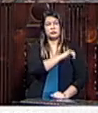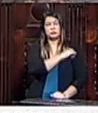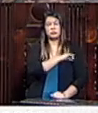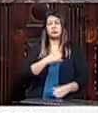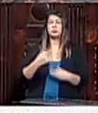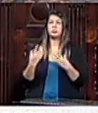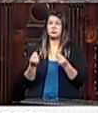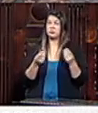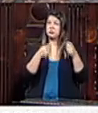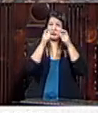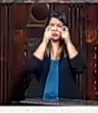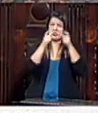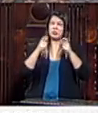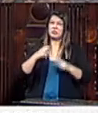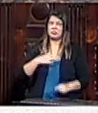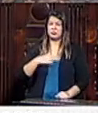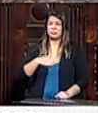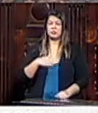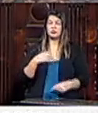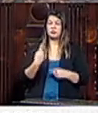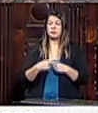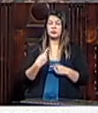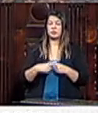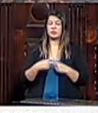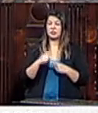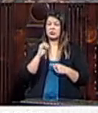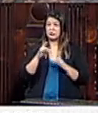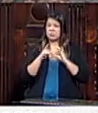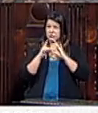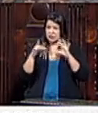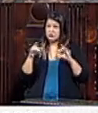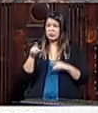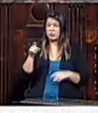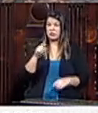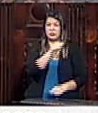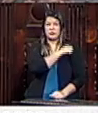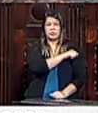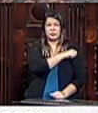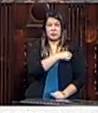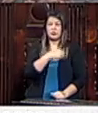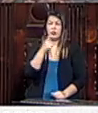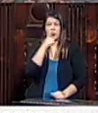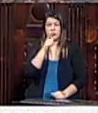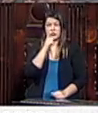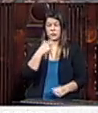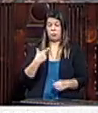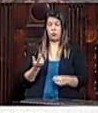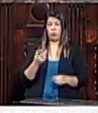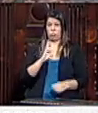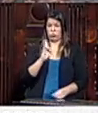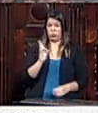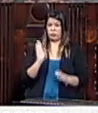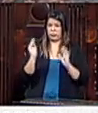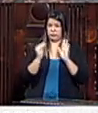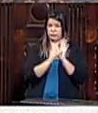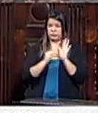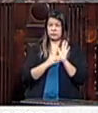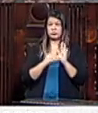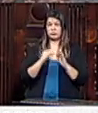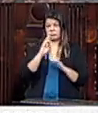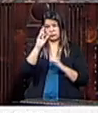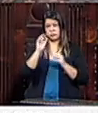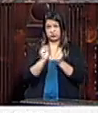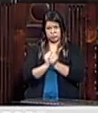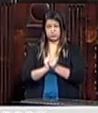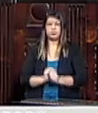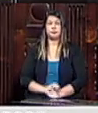de muito interesse meu, solicitei a autorização da deputada para solicitar a inclusão de meu nome como coautor desse projeto. Obrigado, senhor